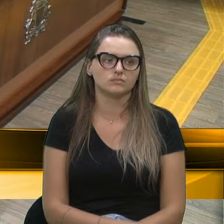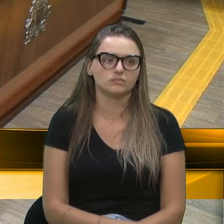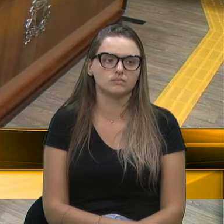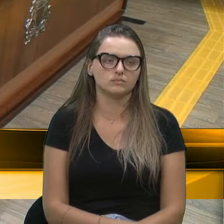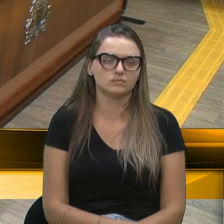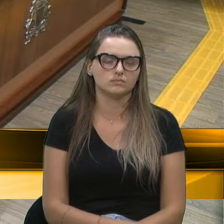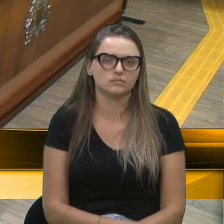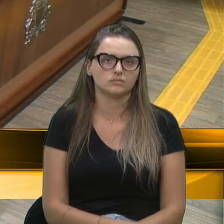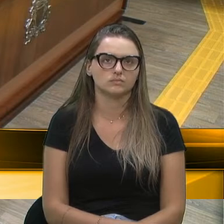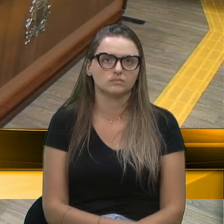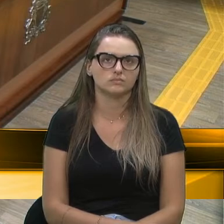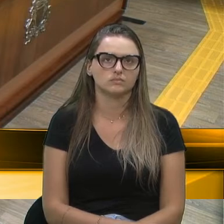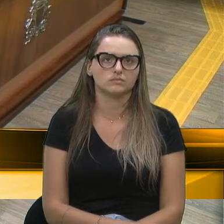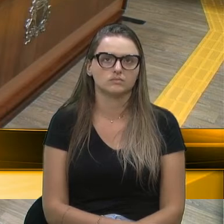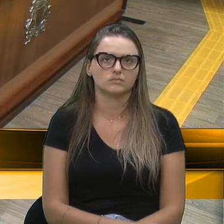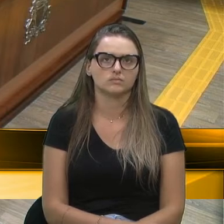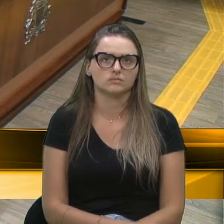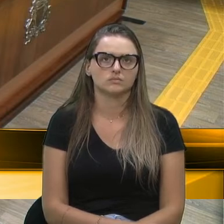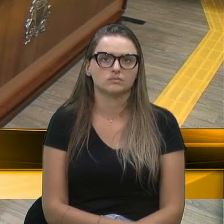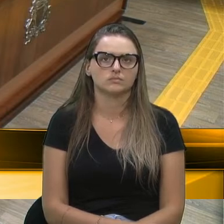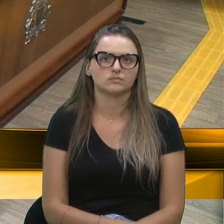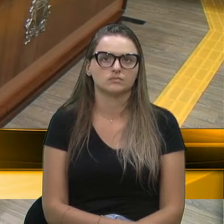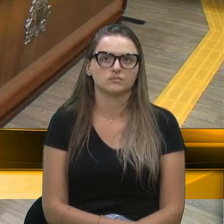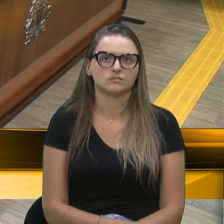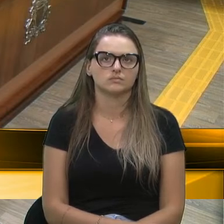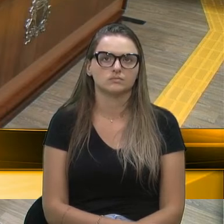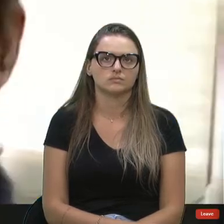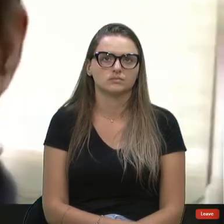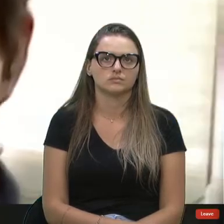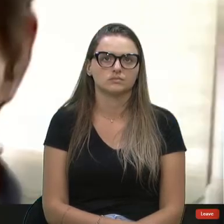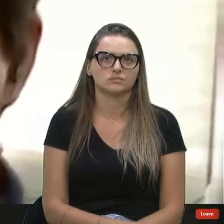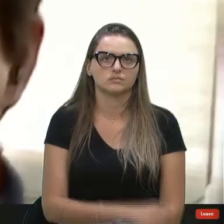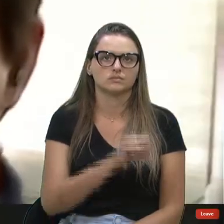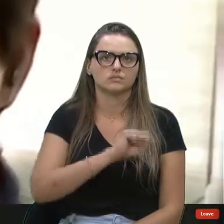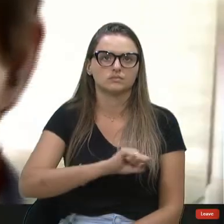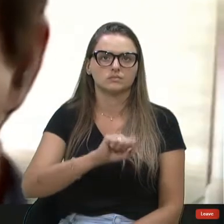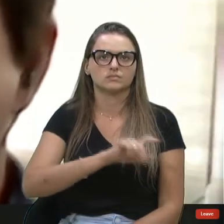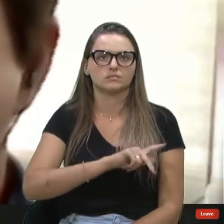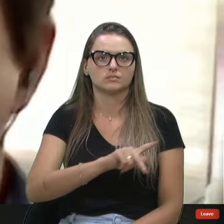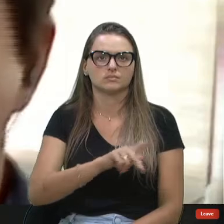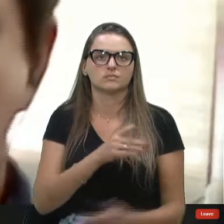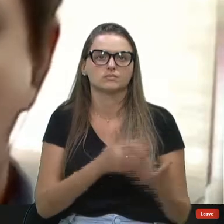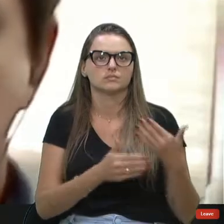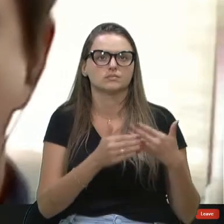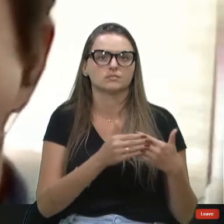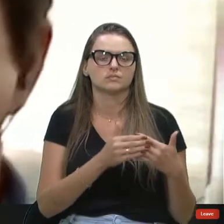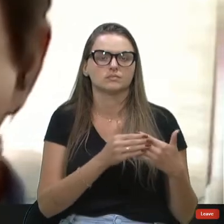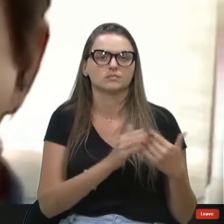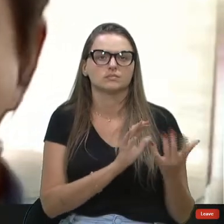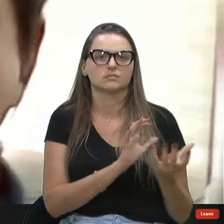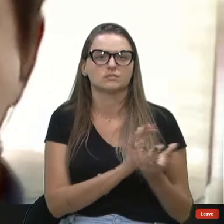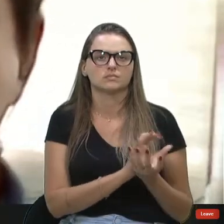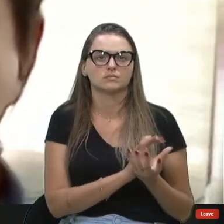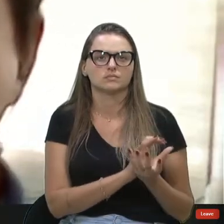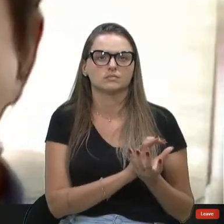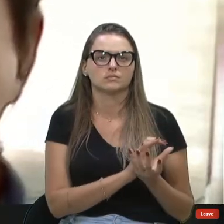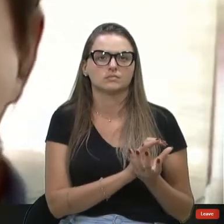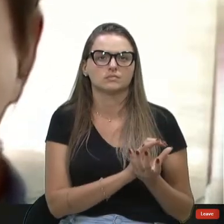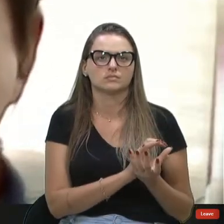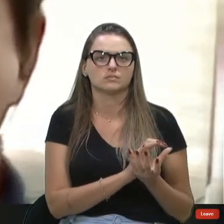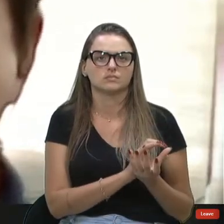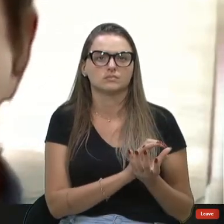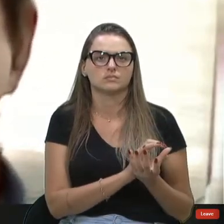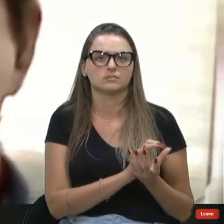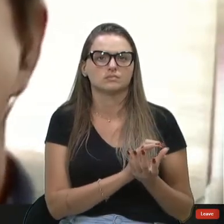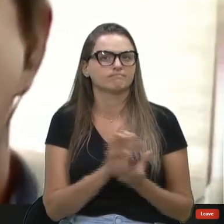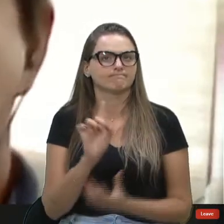Senhor presidente, membros da mesa e dos colegas, eu escutei até agora atentamente todos os